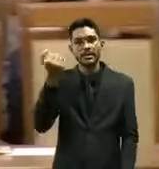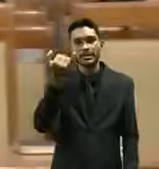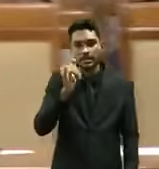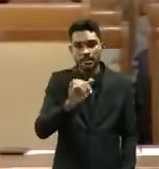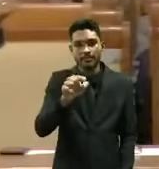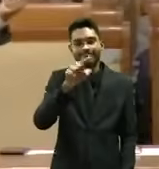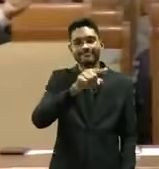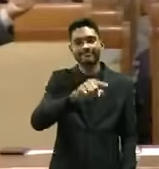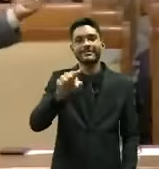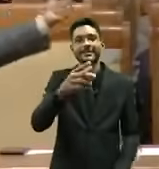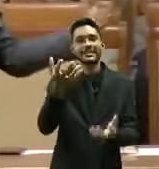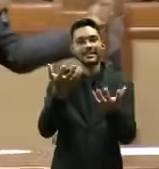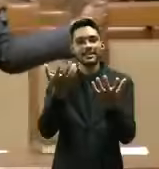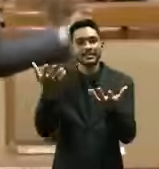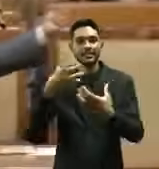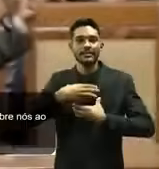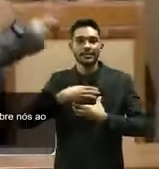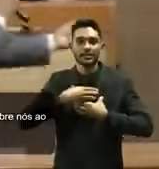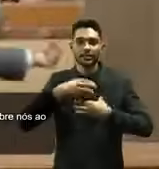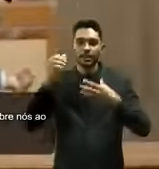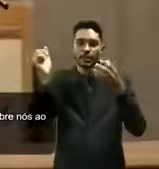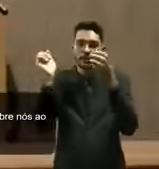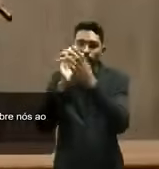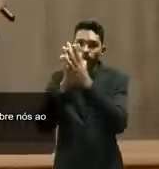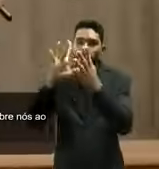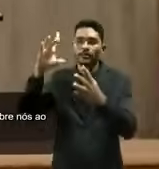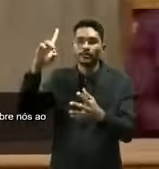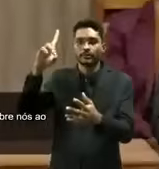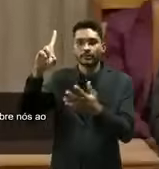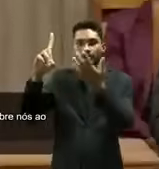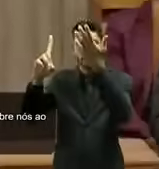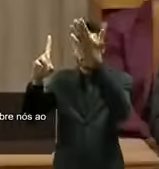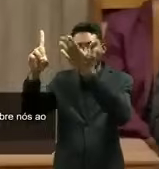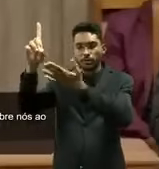de Deus Deus